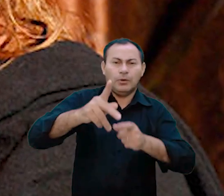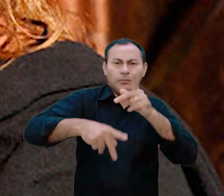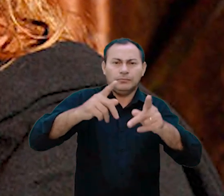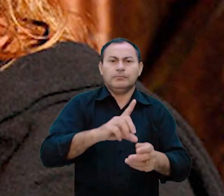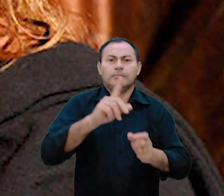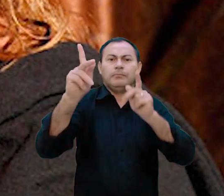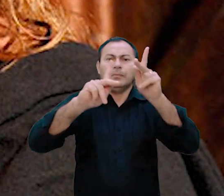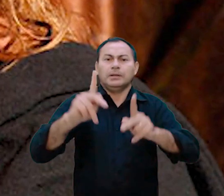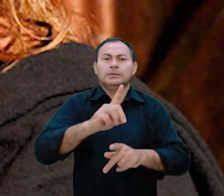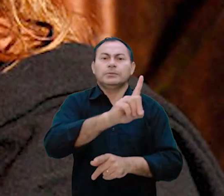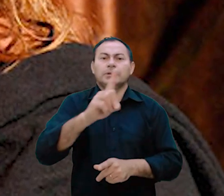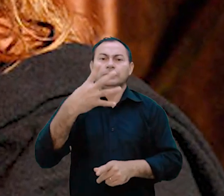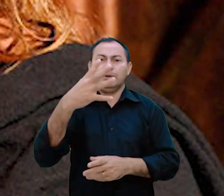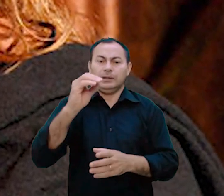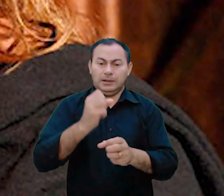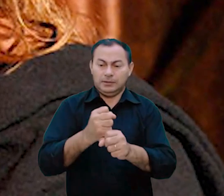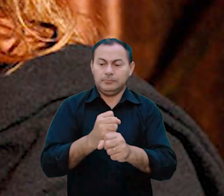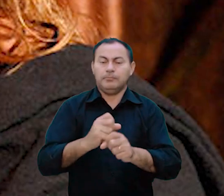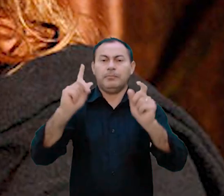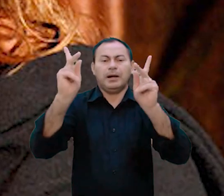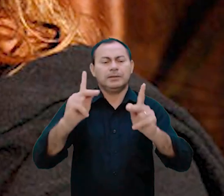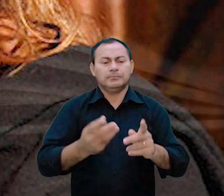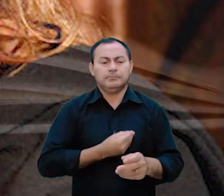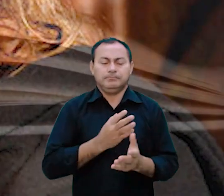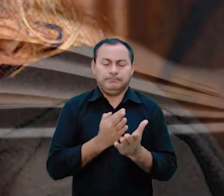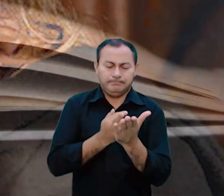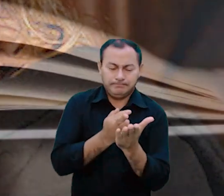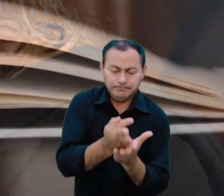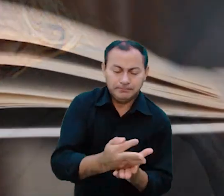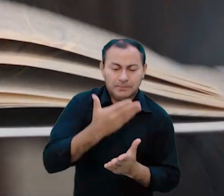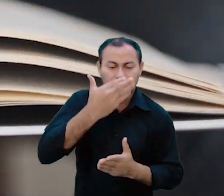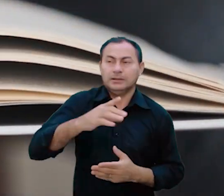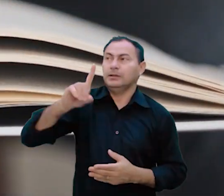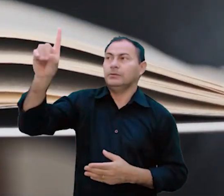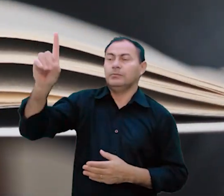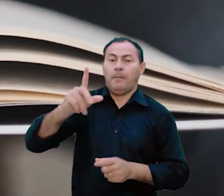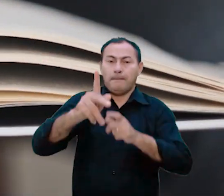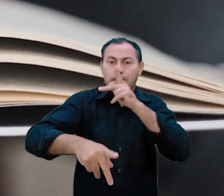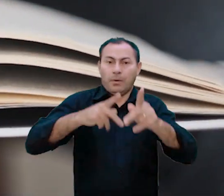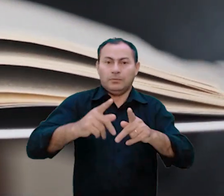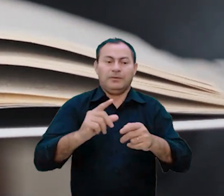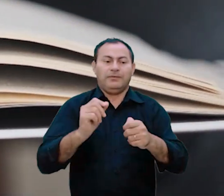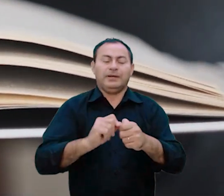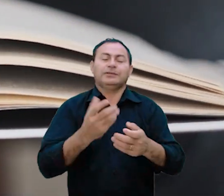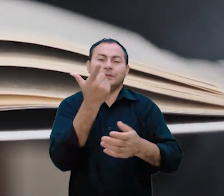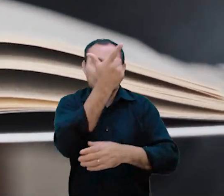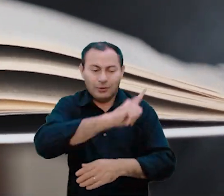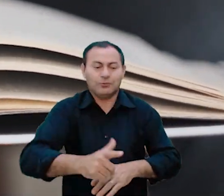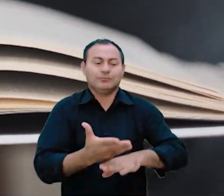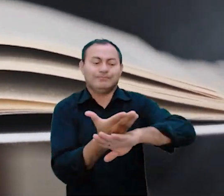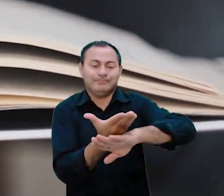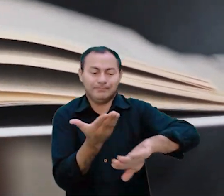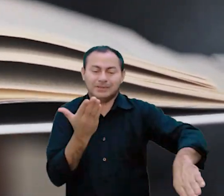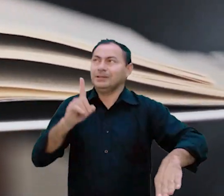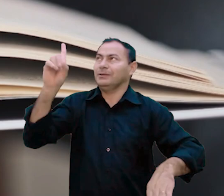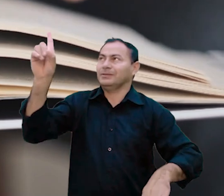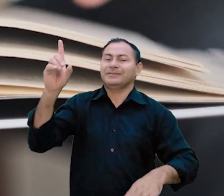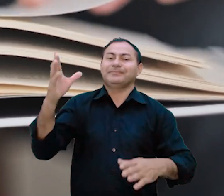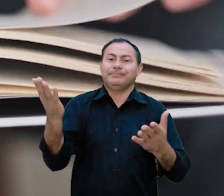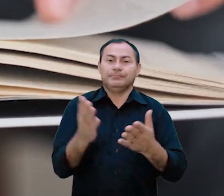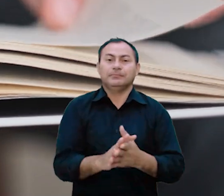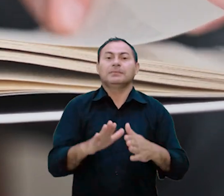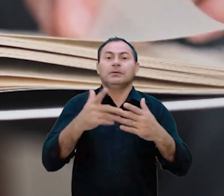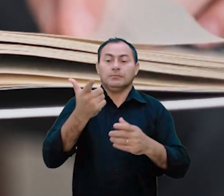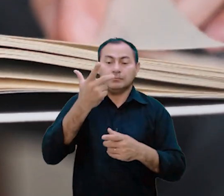Israel que teve paz durante 40 anos. Durante 40 anos eles foram retos diante de Deus. O povo cometeu apostasia mais